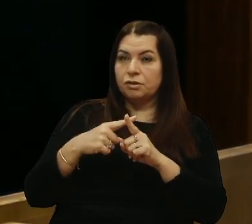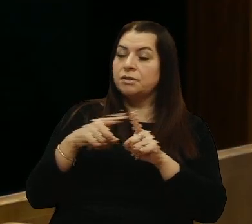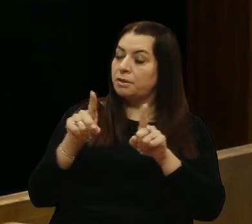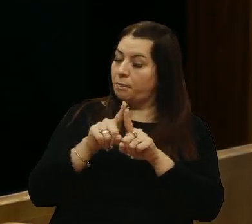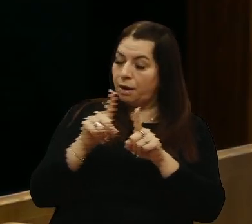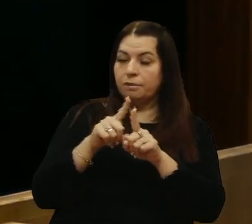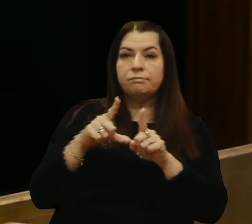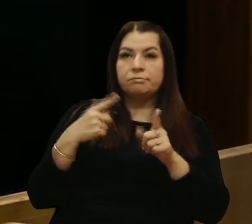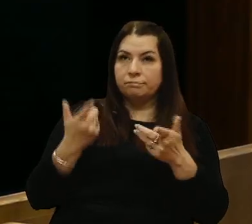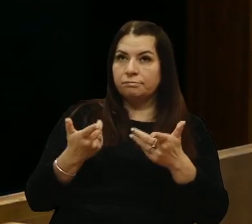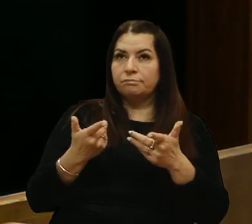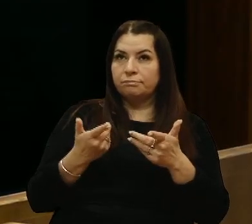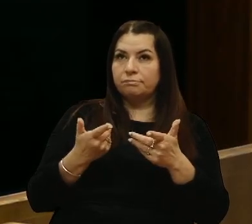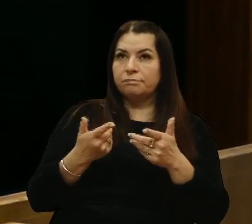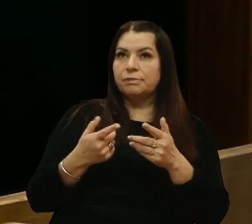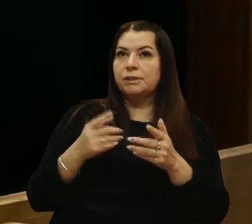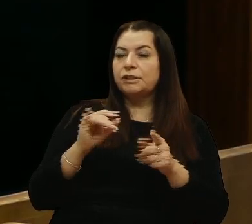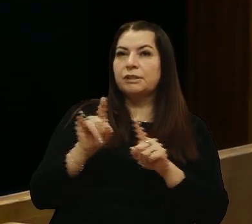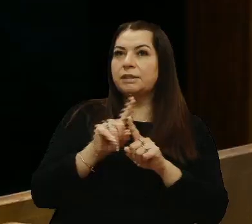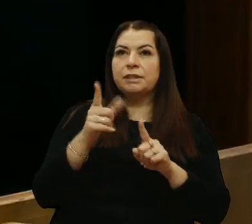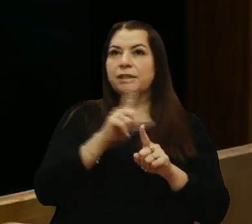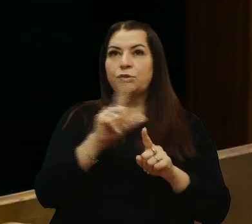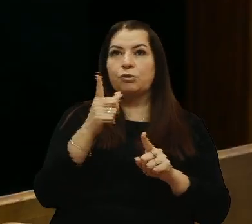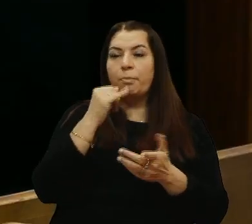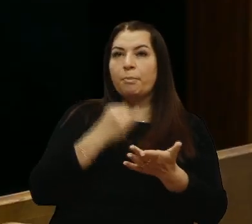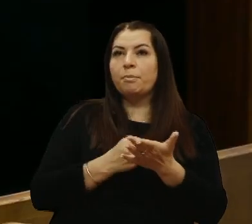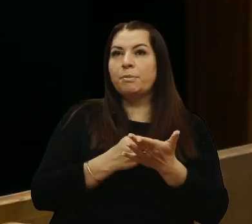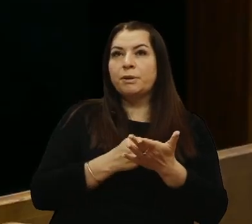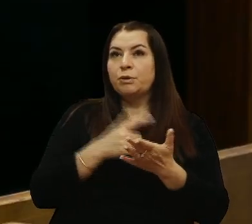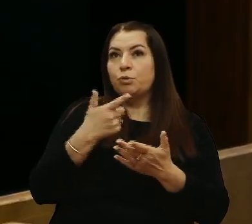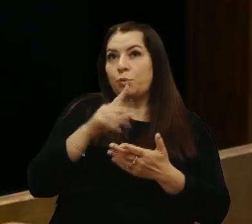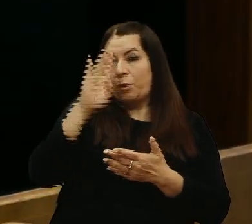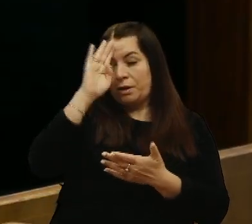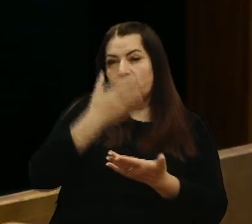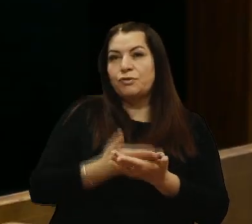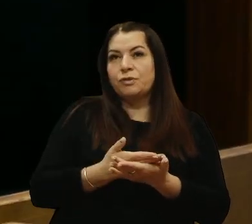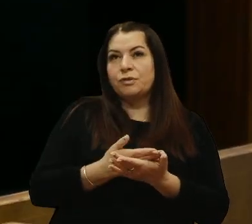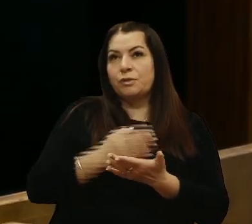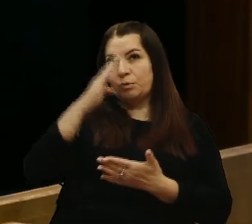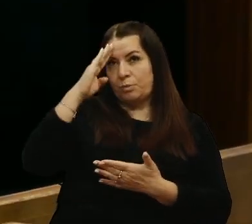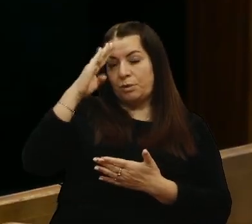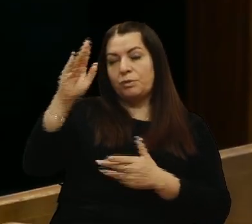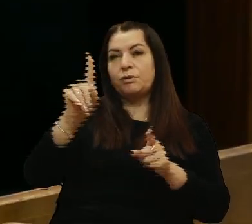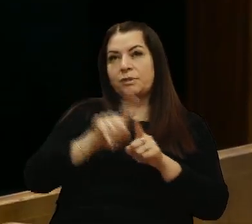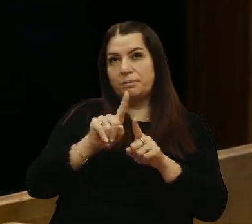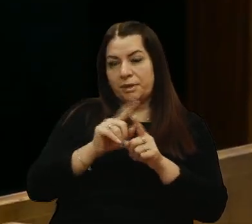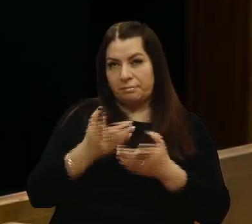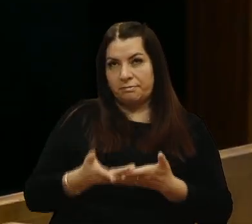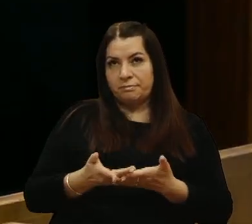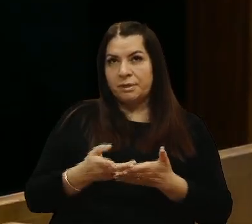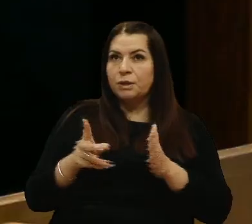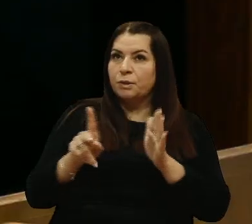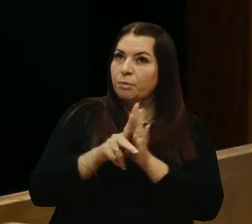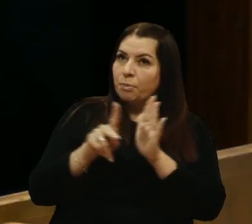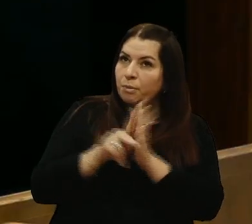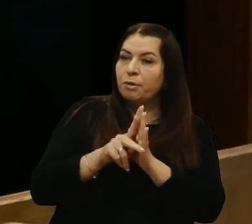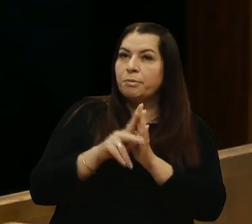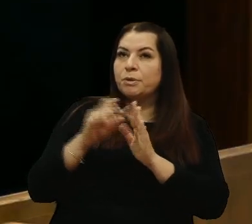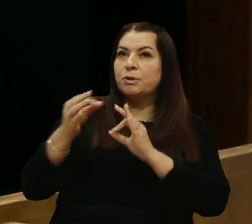privilégios tributários inacreditáveis nesse Brasil. Os militares também têm privilégios, têm sua própria